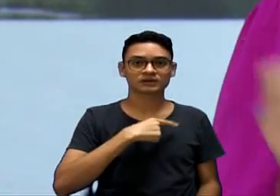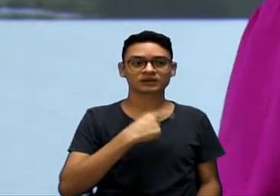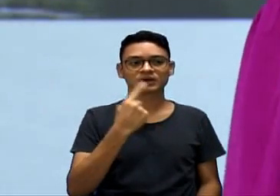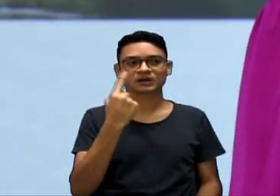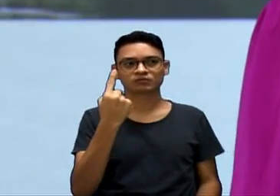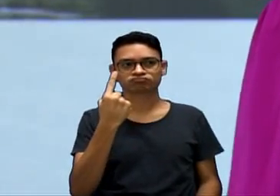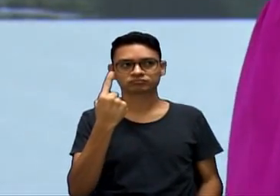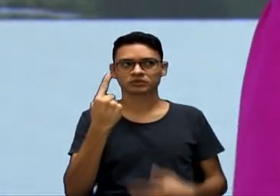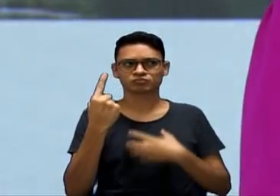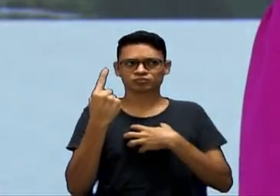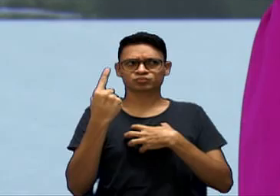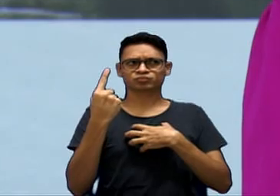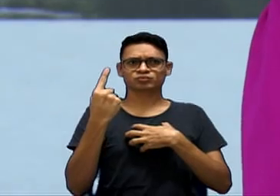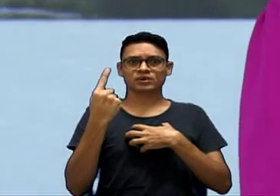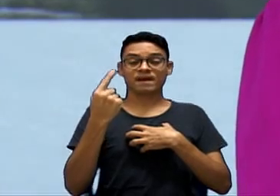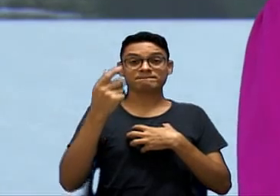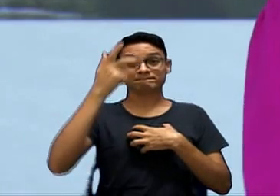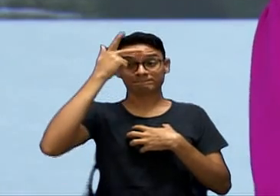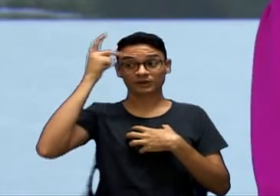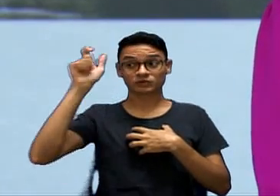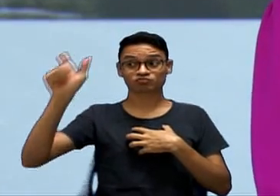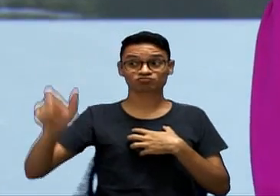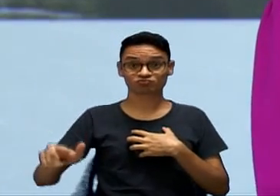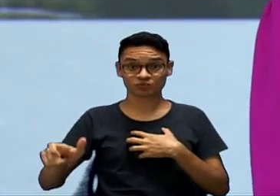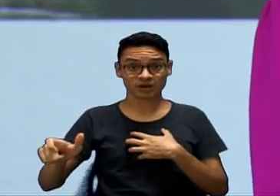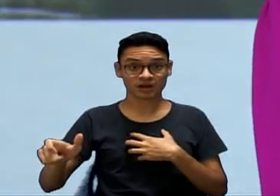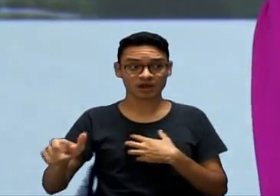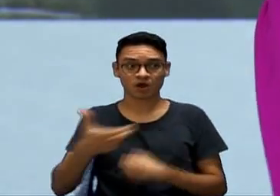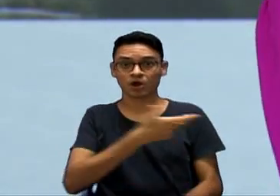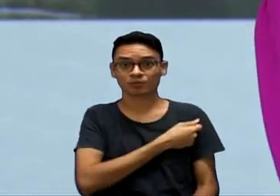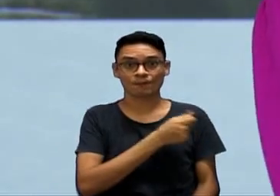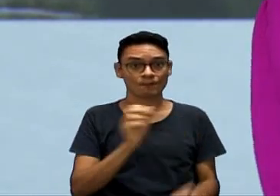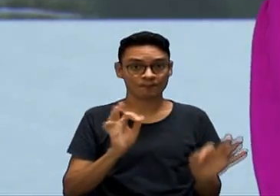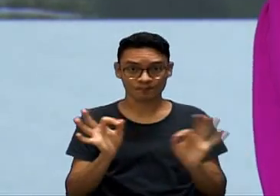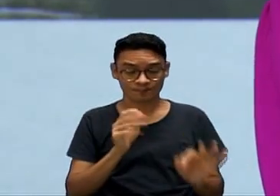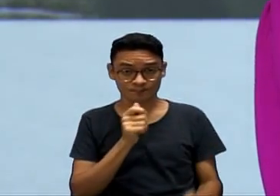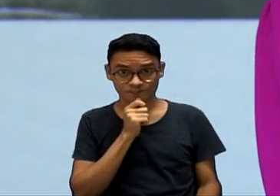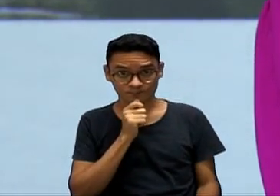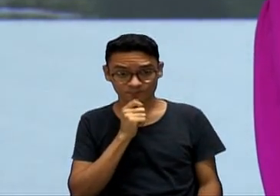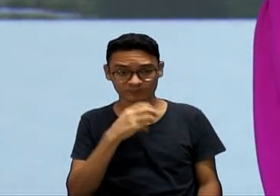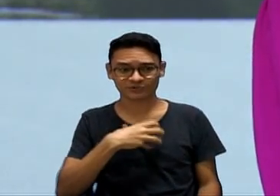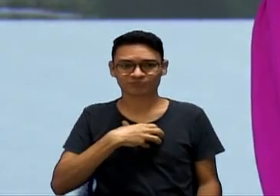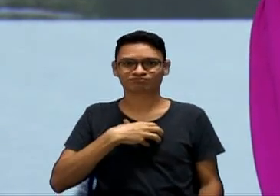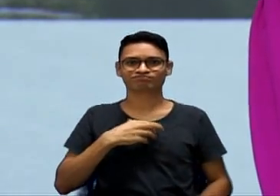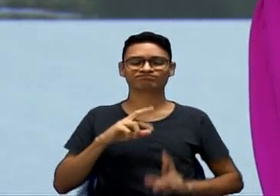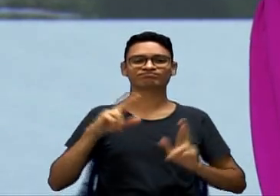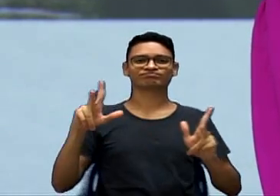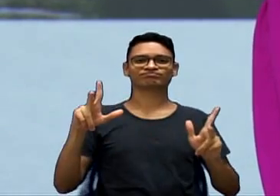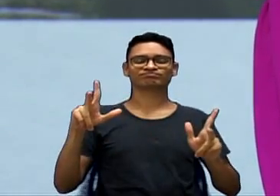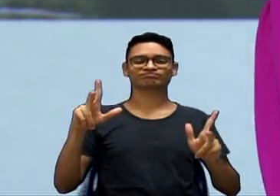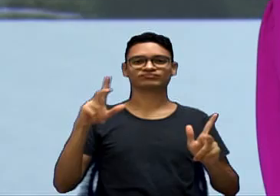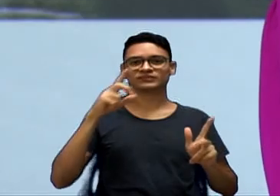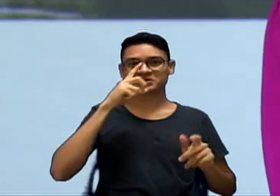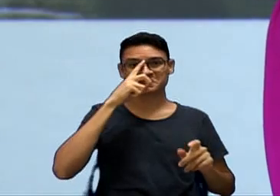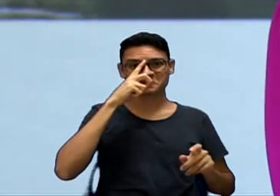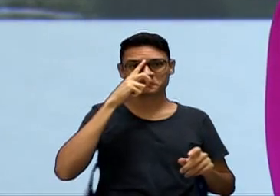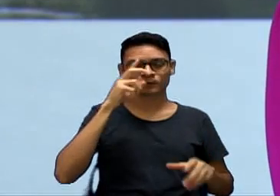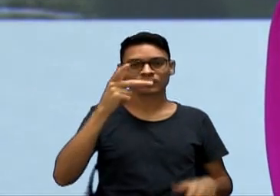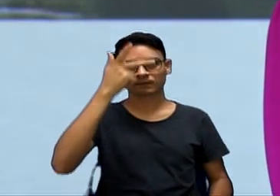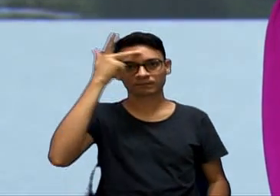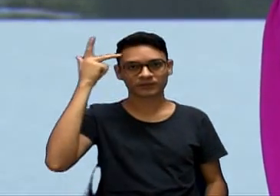de reação. Pessoas que não foram vacinadas tiveram outro tipo de reação. As pessoas que não